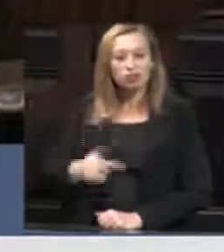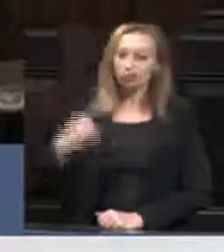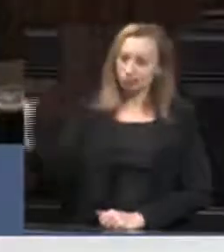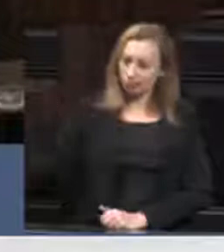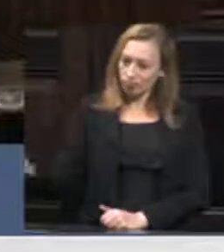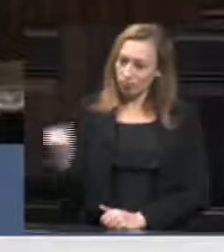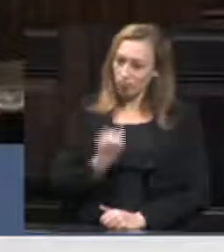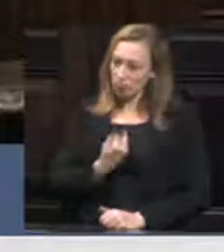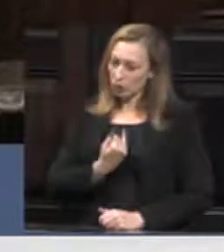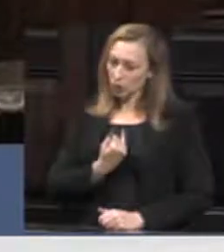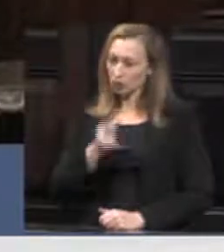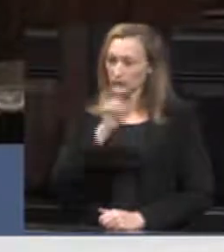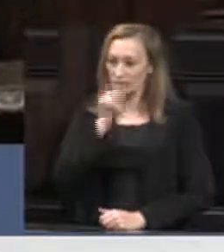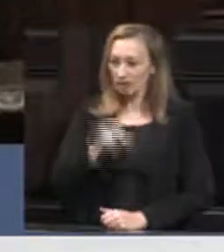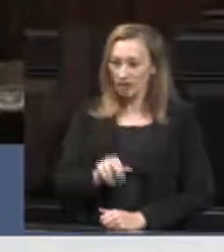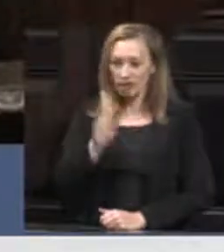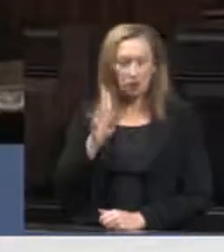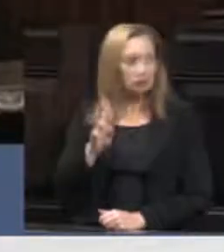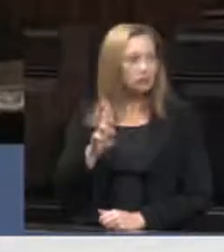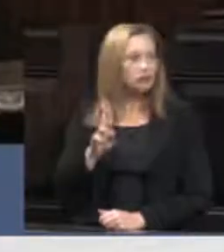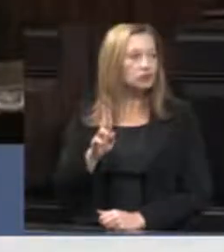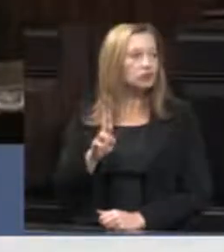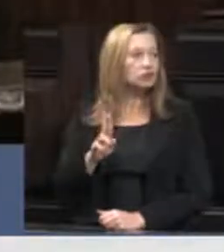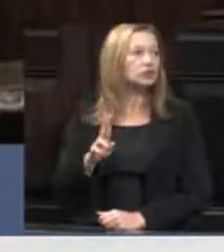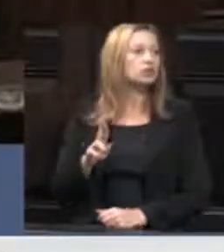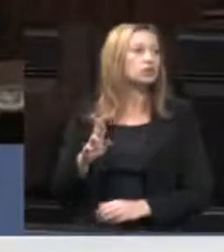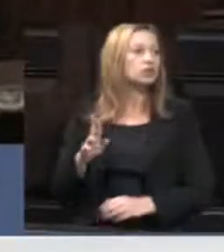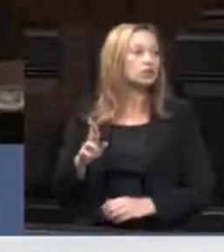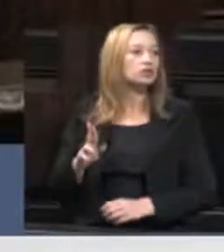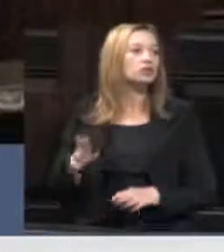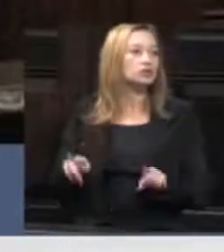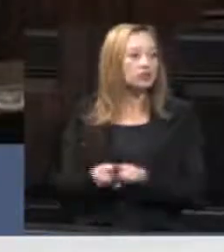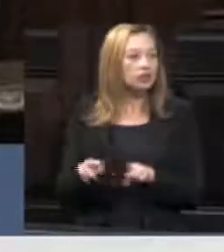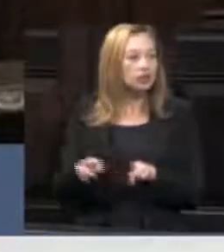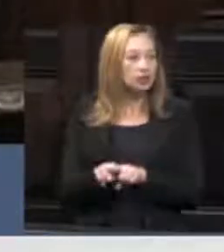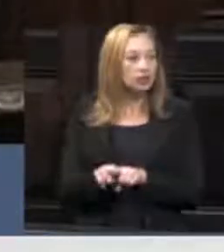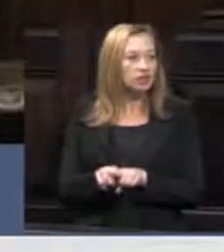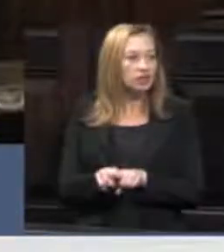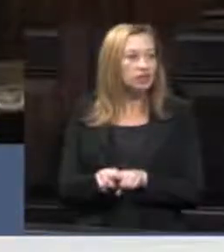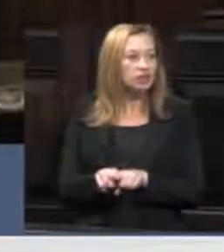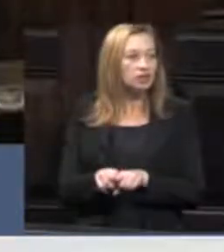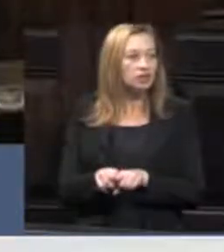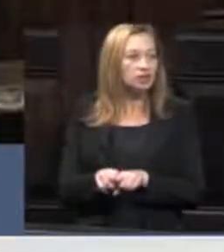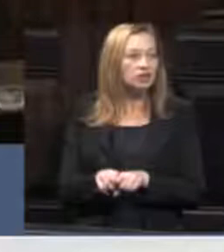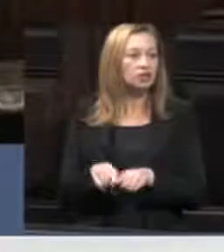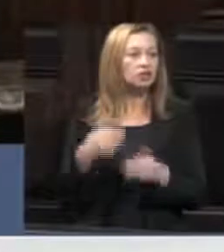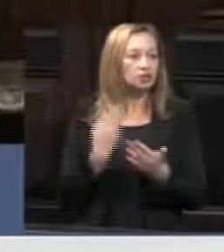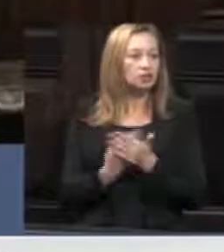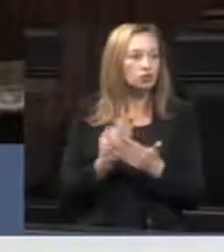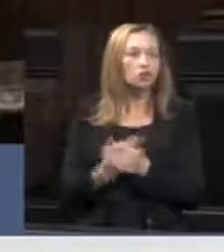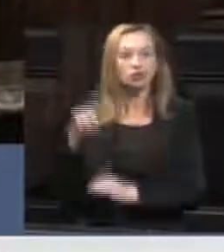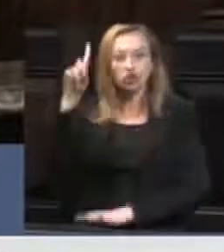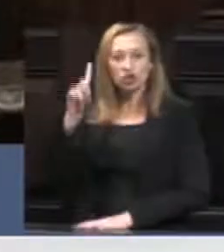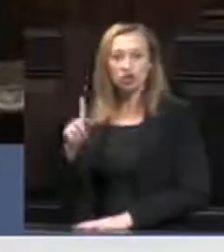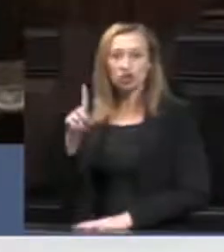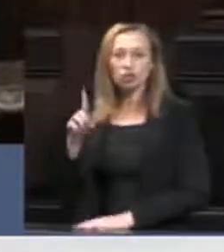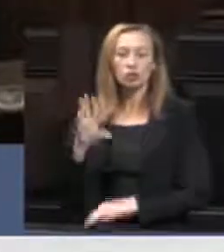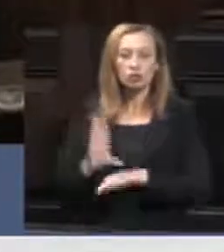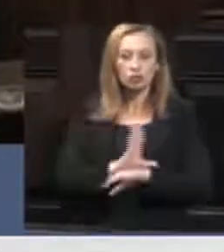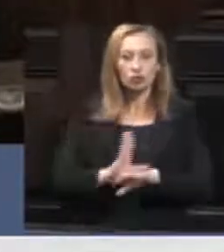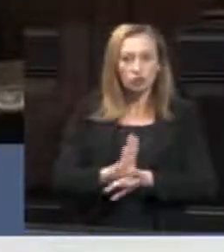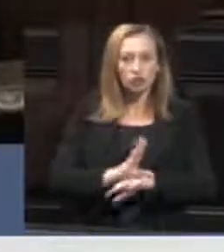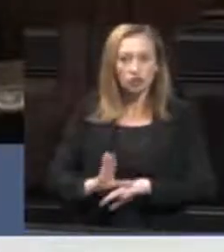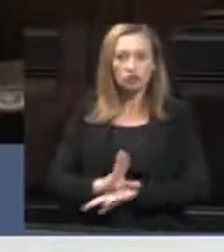disse, que se especializou em direito constitucional. Eu estou fazendo